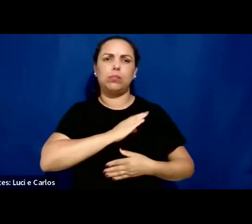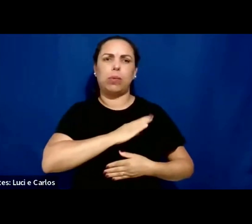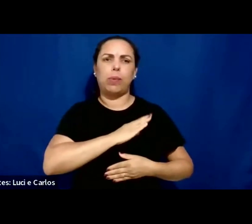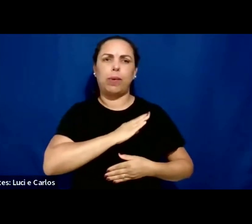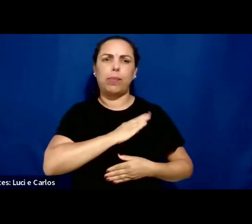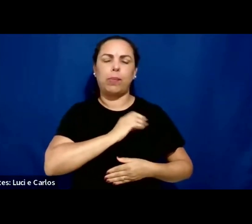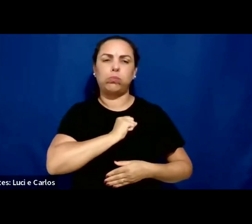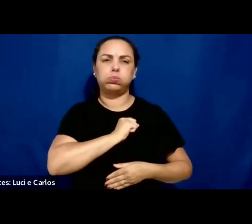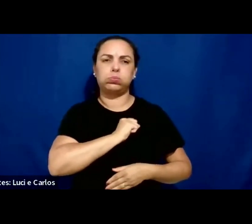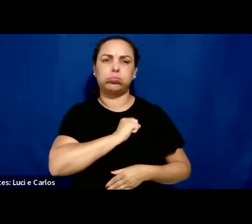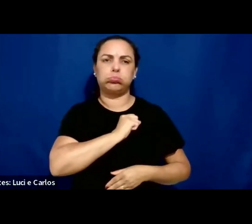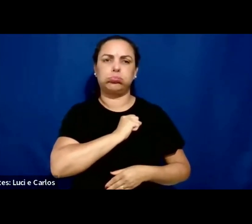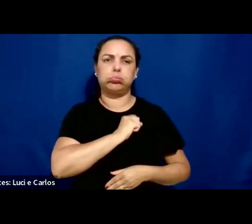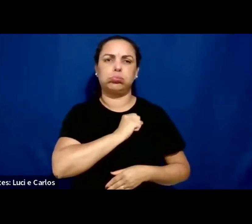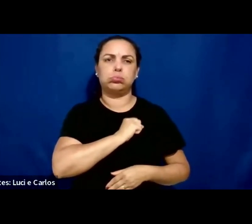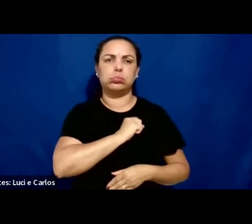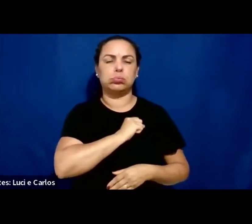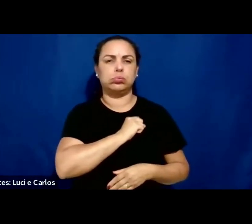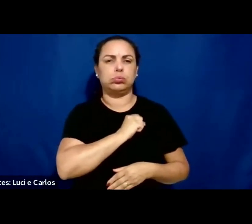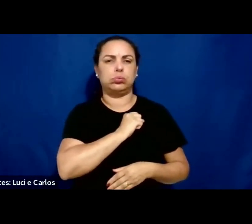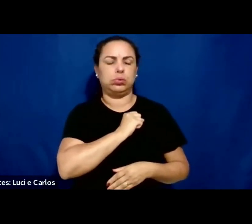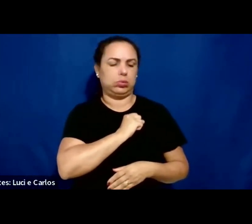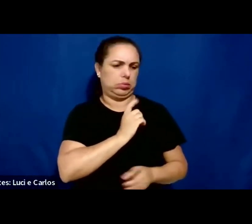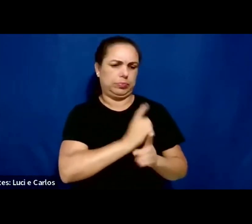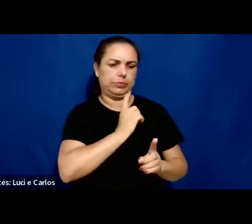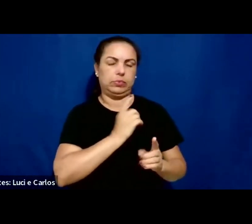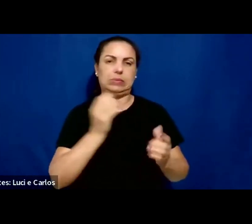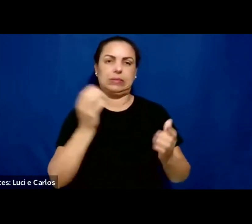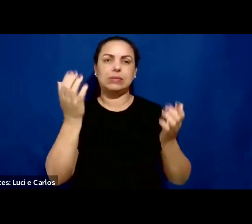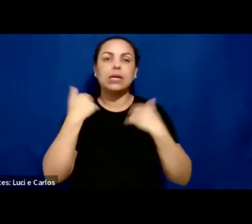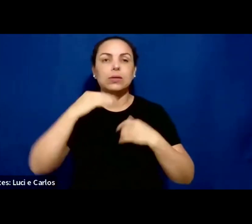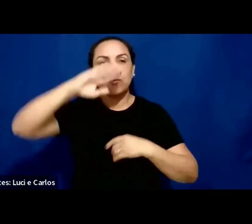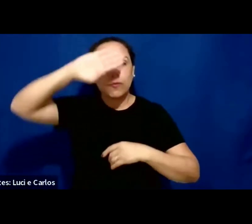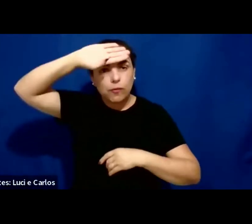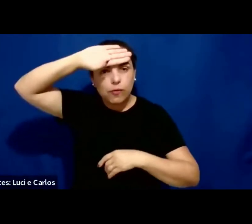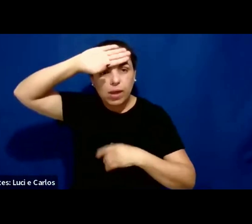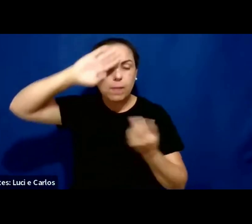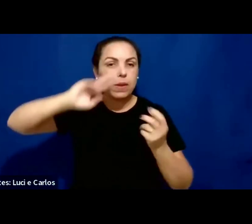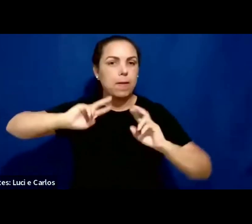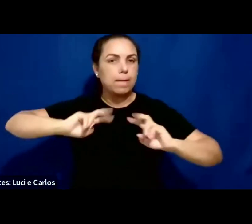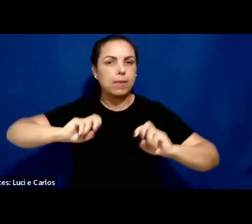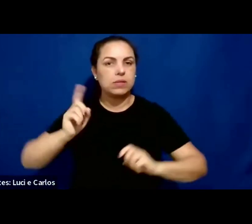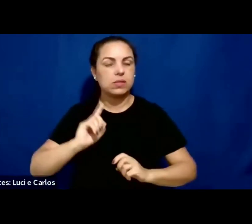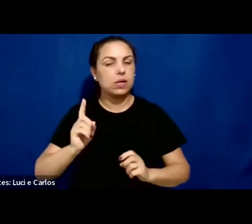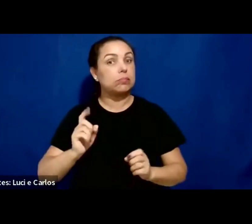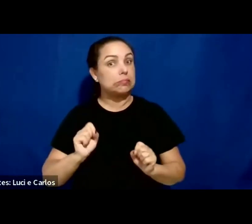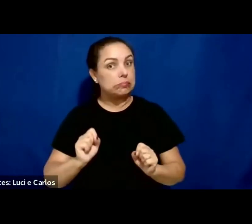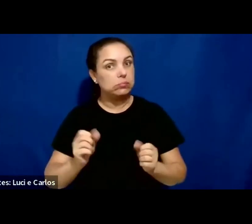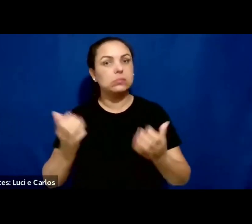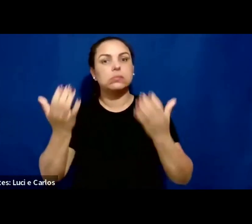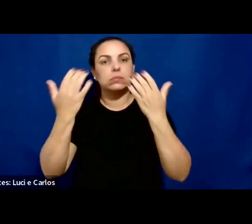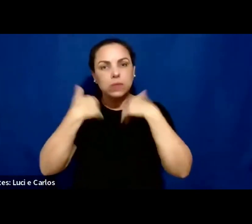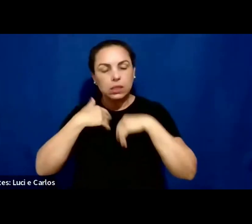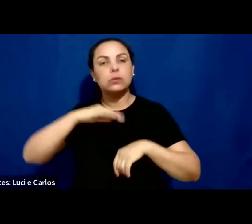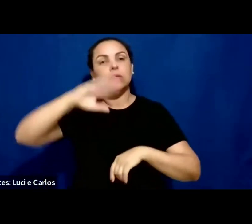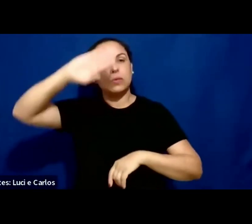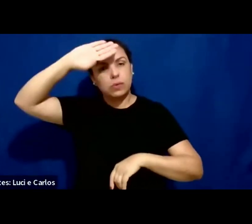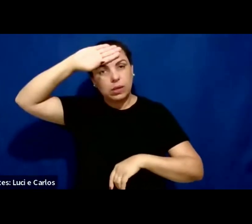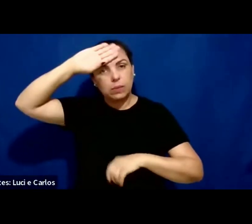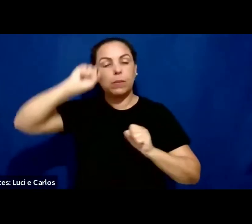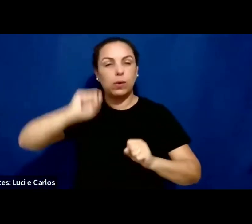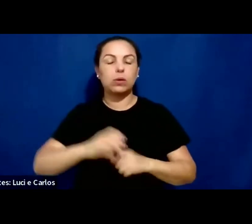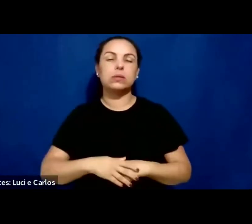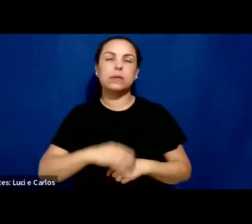cardíacos. Se for acima de 80, você está com febre interna, uma febre destrutiva, né?